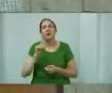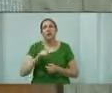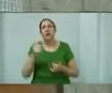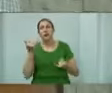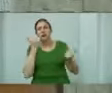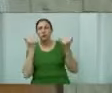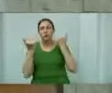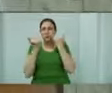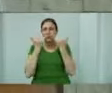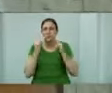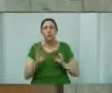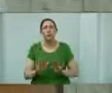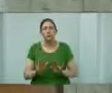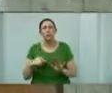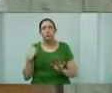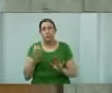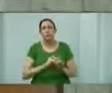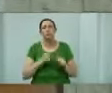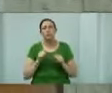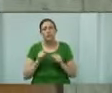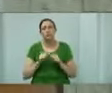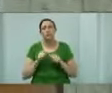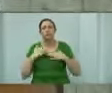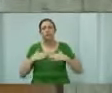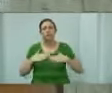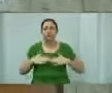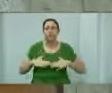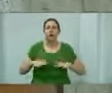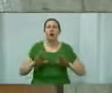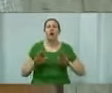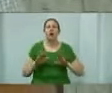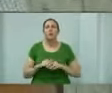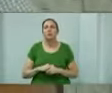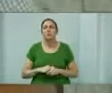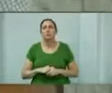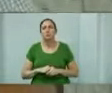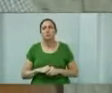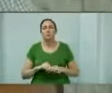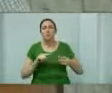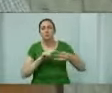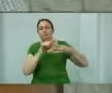de... Sabe? E nós vamos fazer, com certeza, esse tema, o nosso tema de casa, são